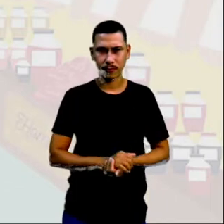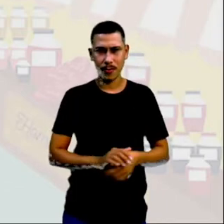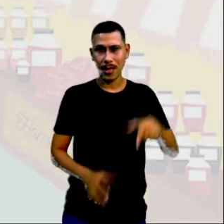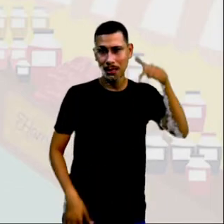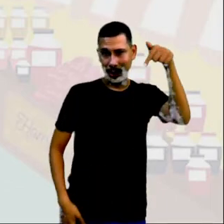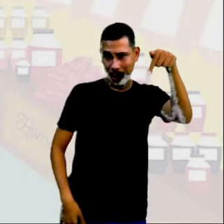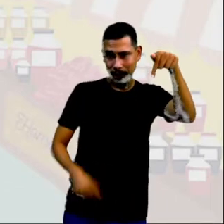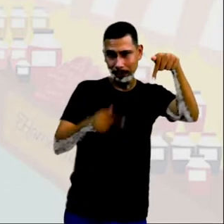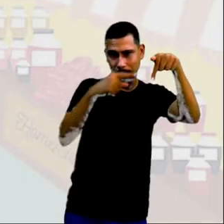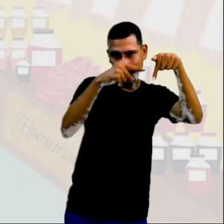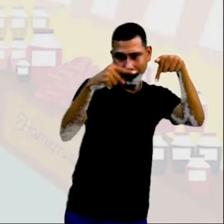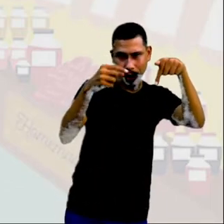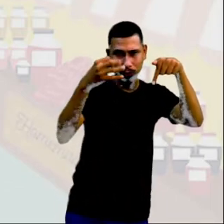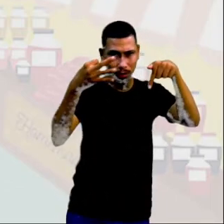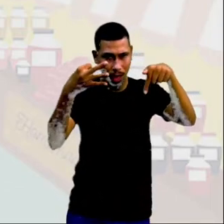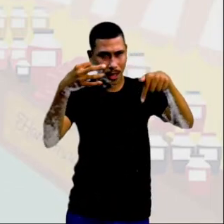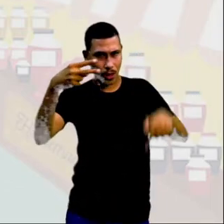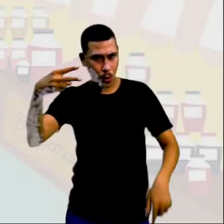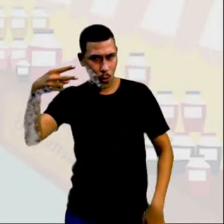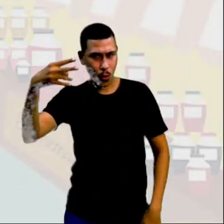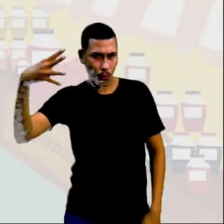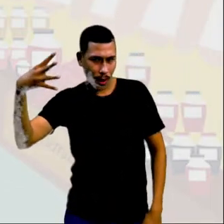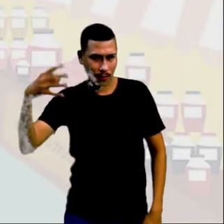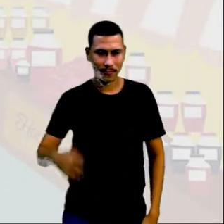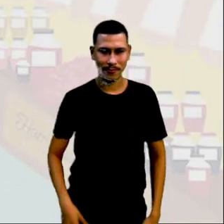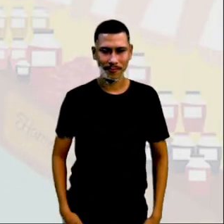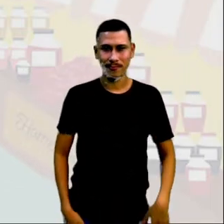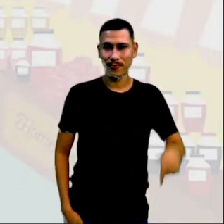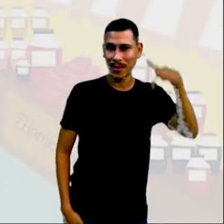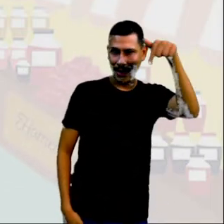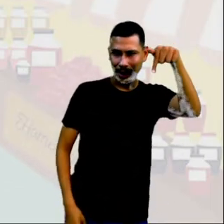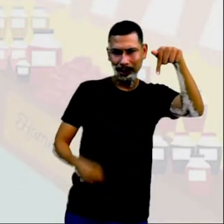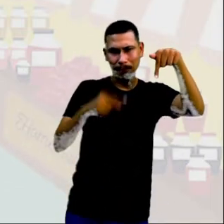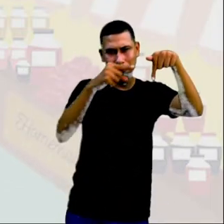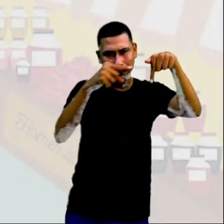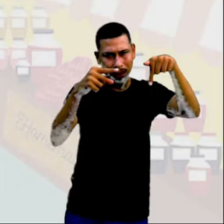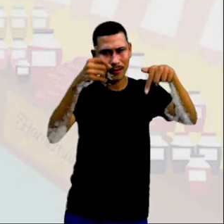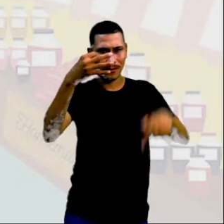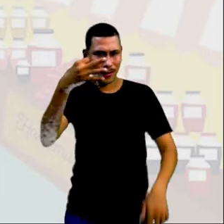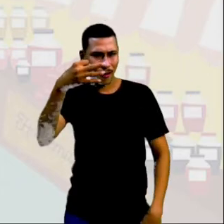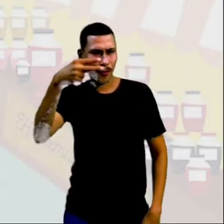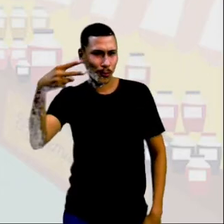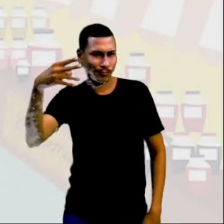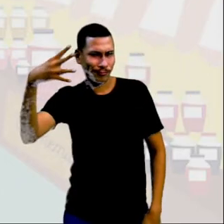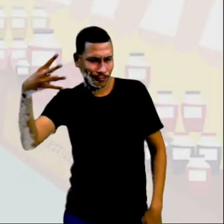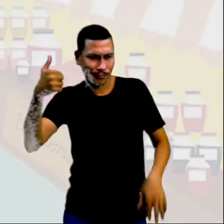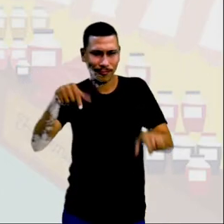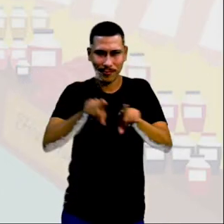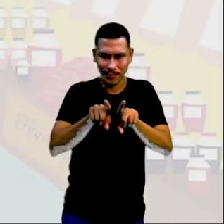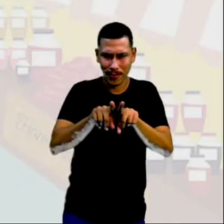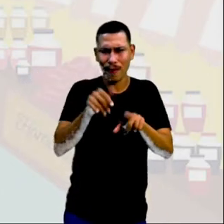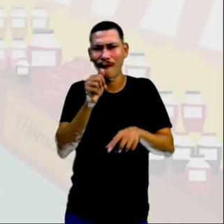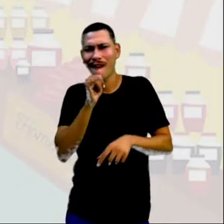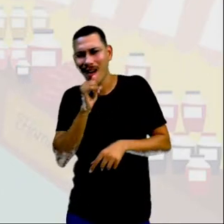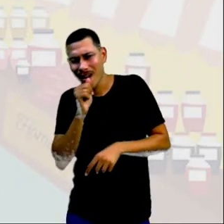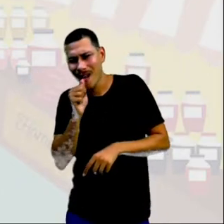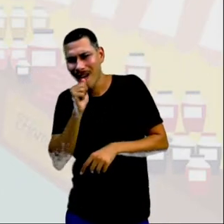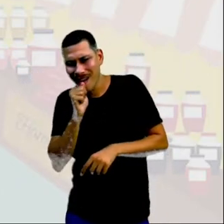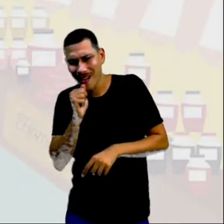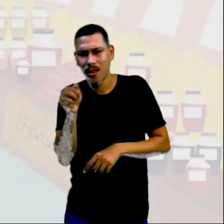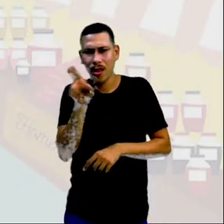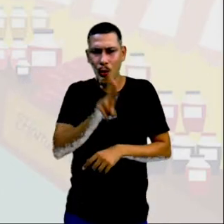7 menos 3, 4. E lá, 7 menos 3 também vai ser 4. também ainda estamos em